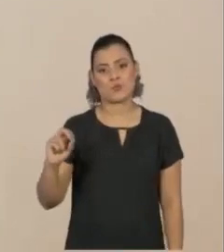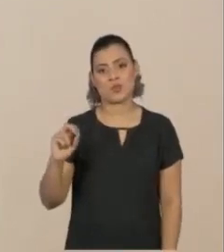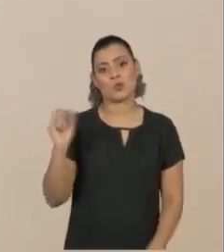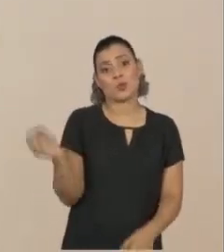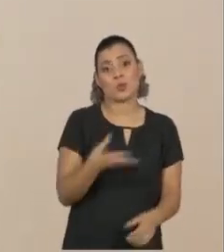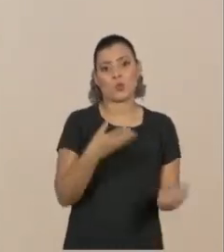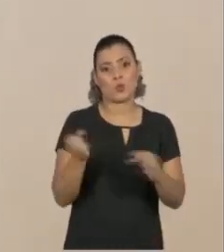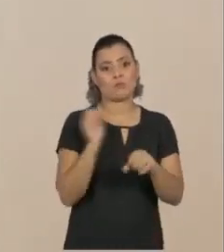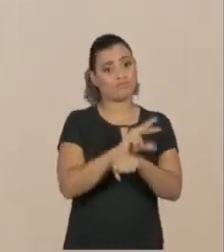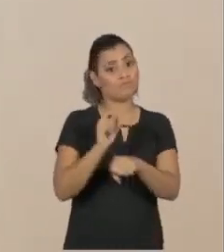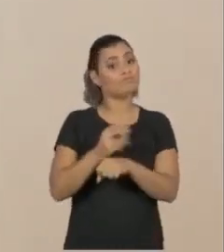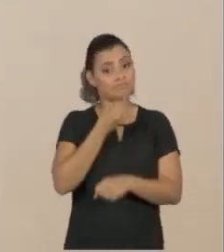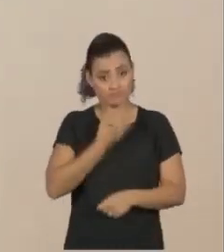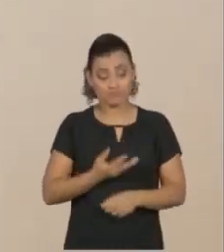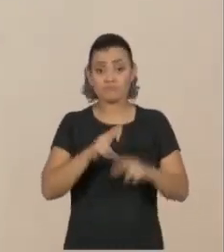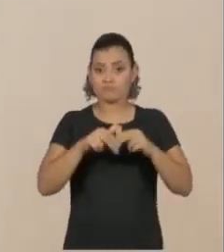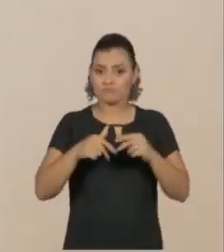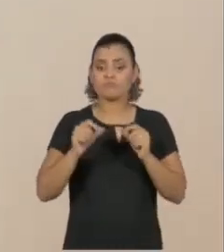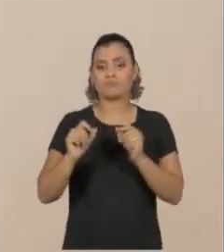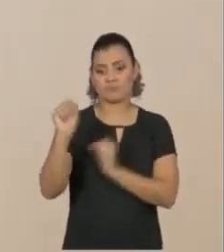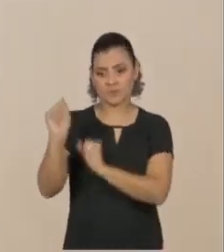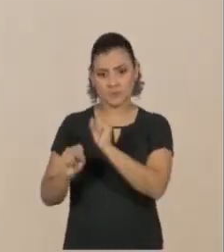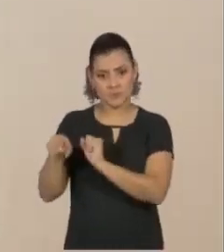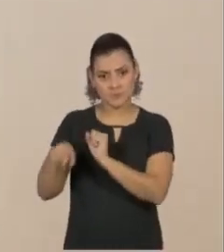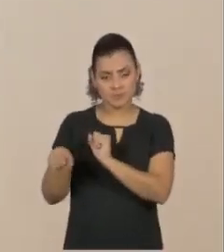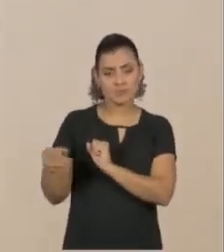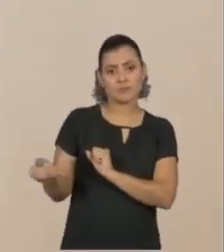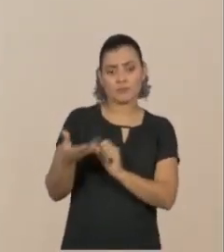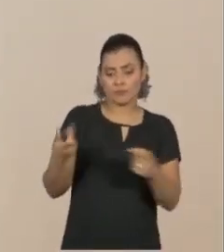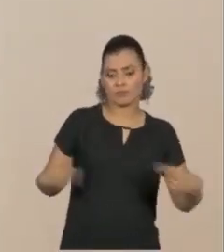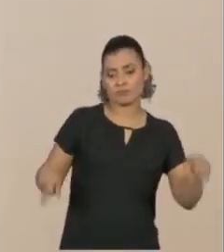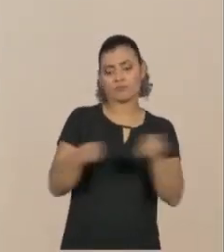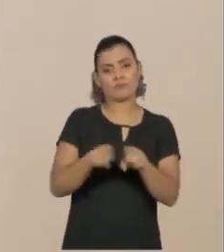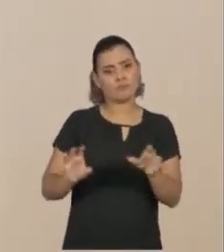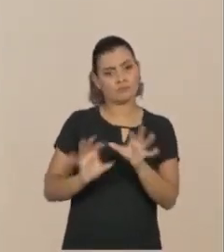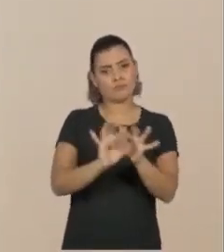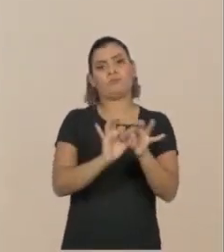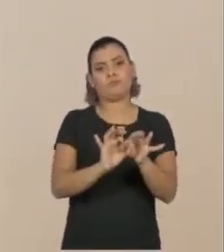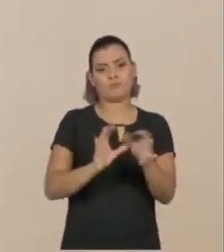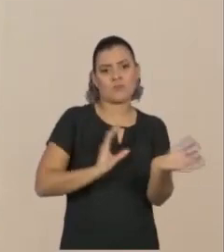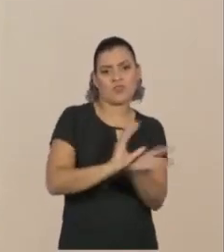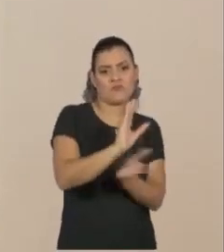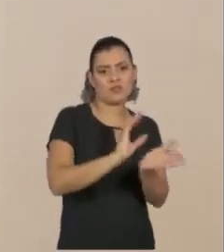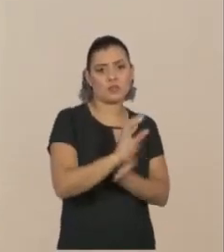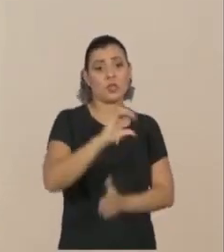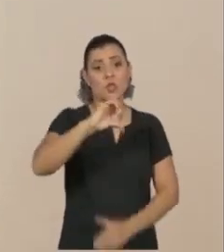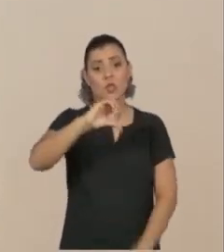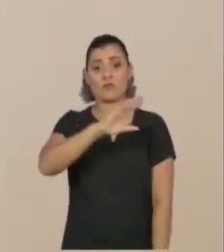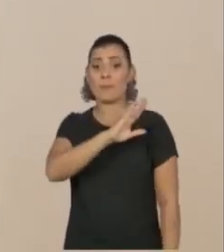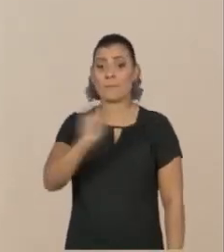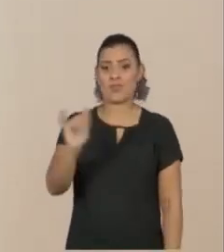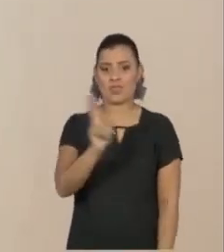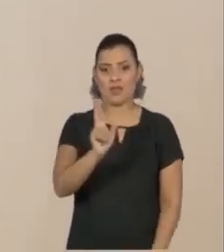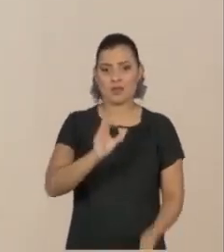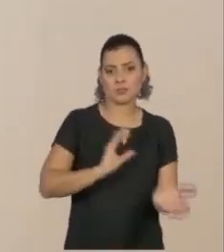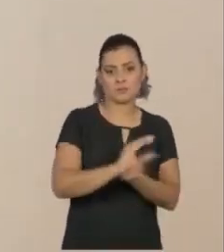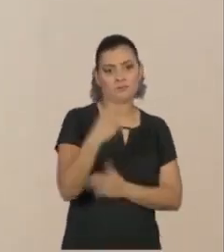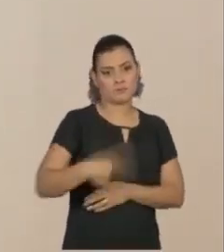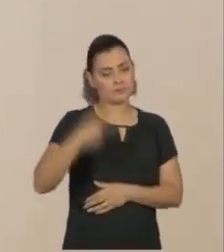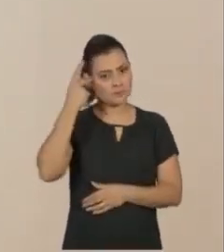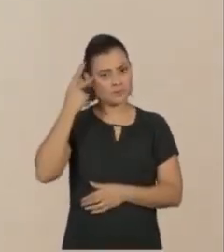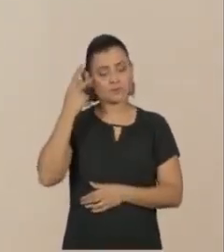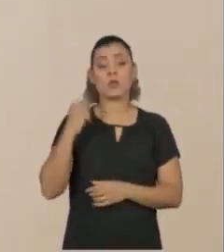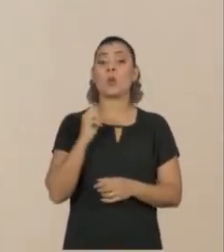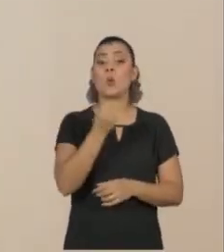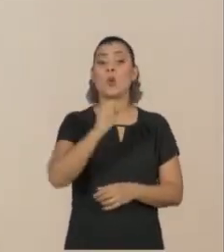novos empregos. Com isso, a Bracell consolida, amplia o seu investimento para 9 bilhões de reais, gerando mais